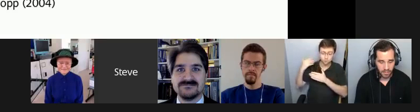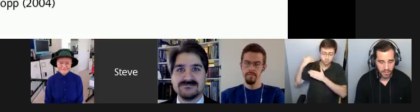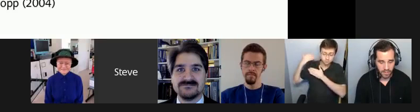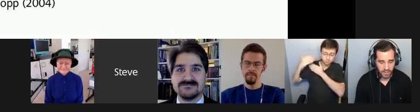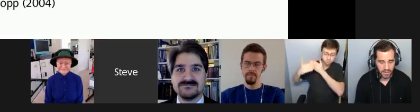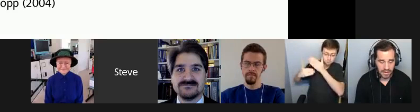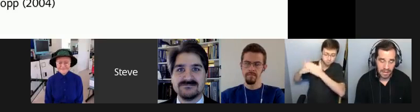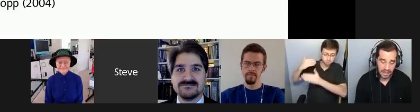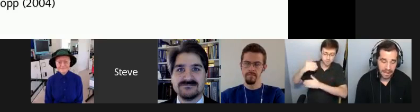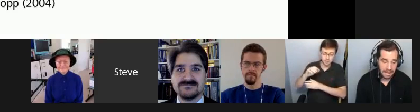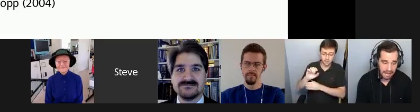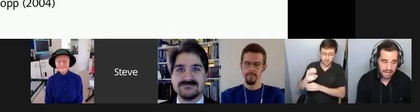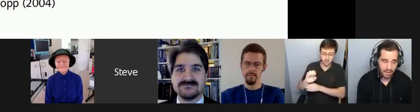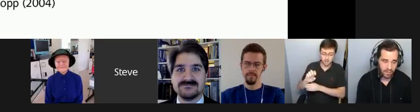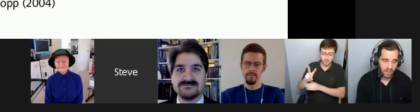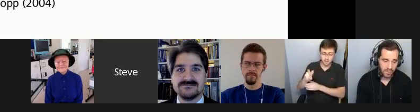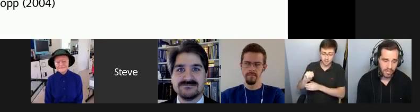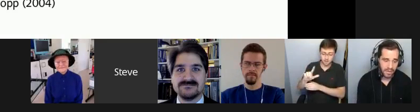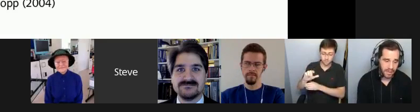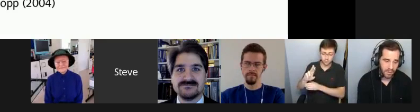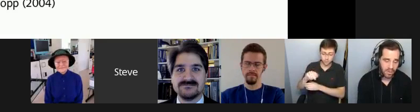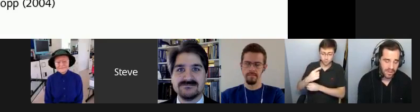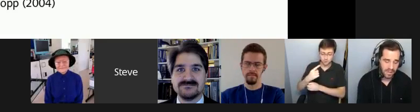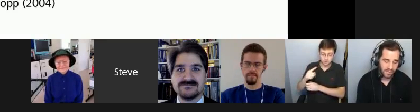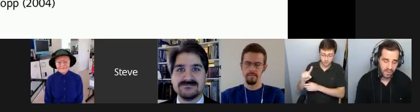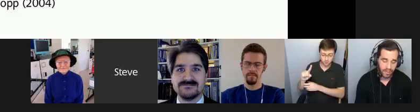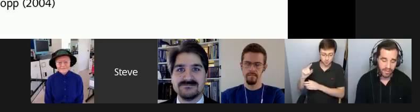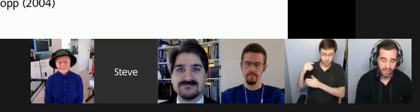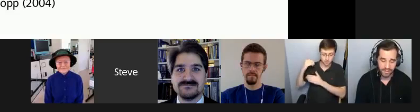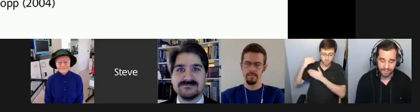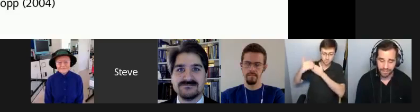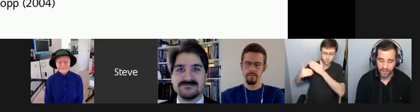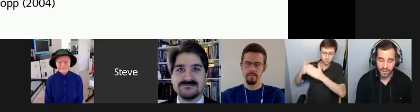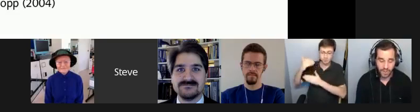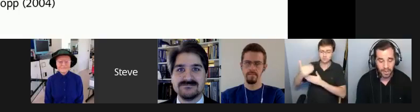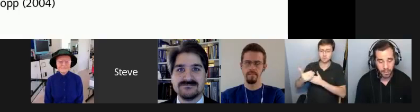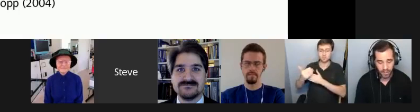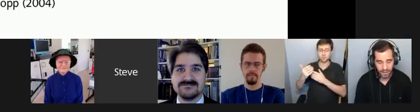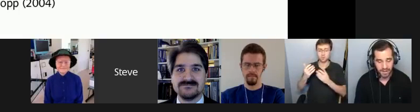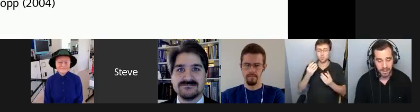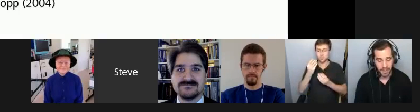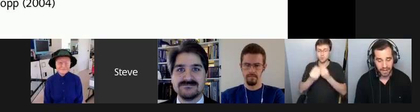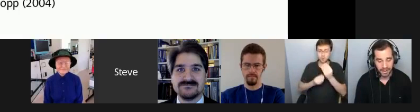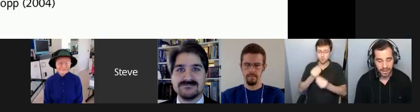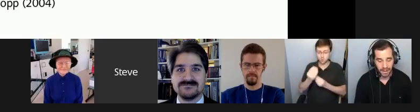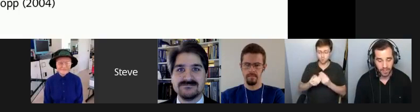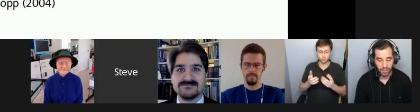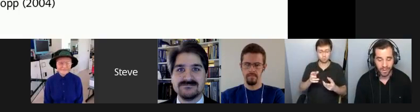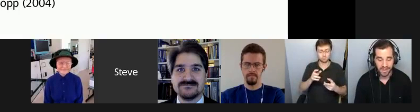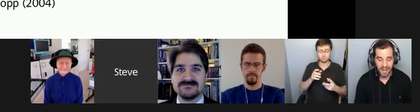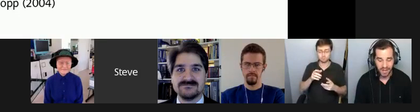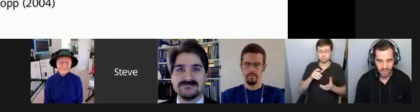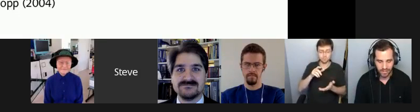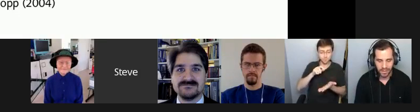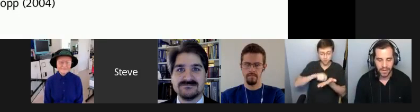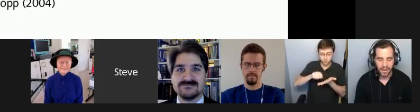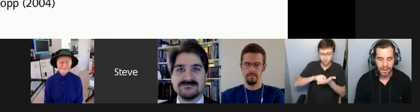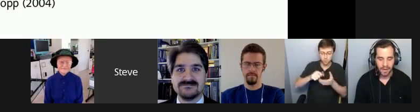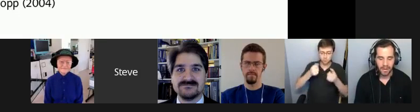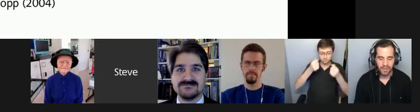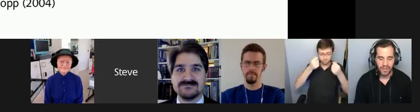Nós temos esses autores sobre leitura e escrita foram de suma importância para entendermos o